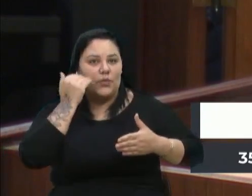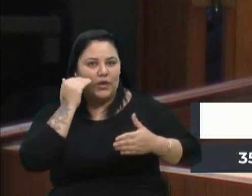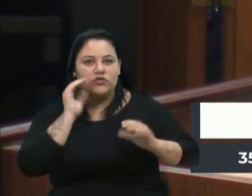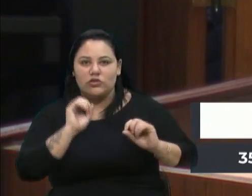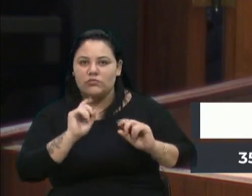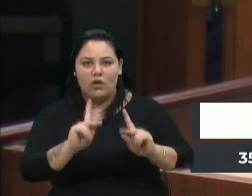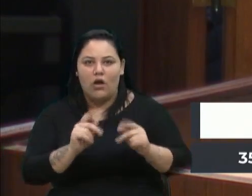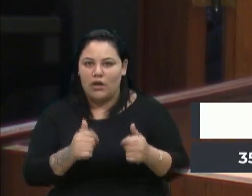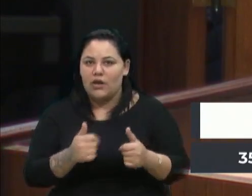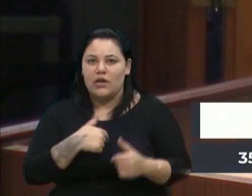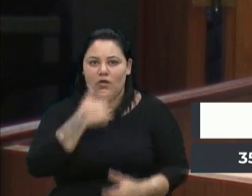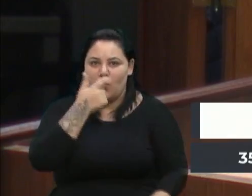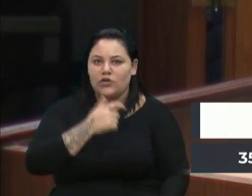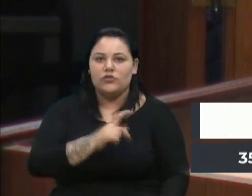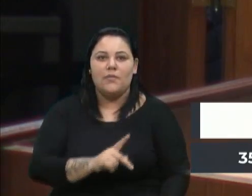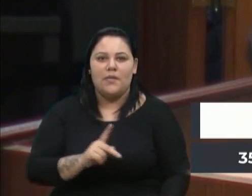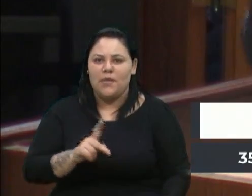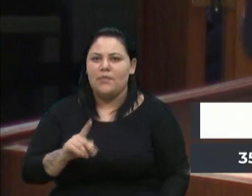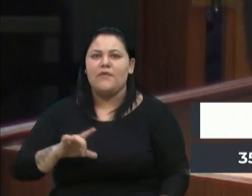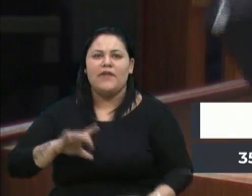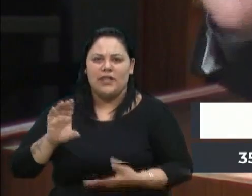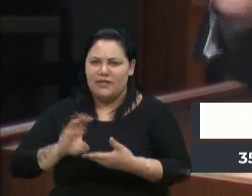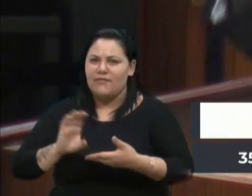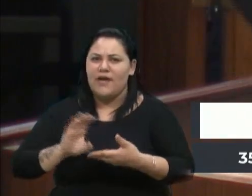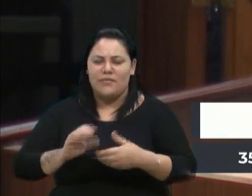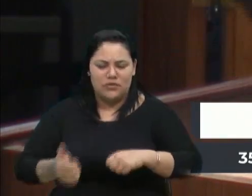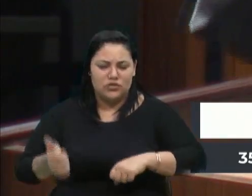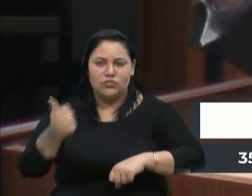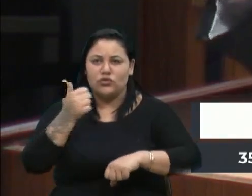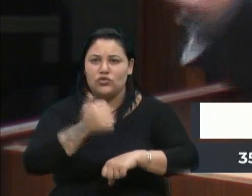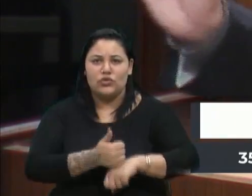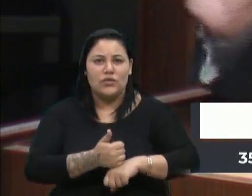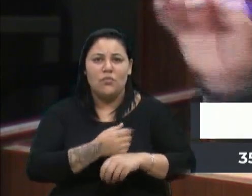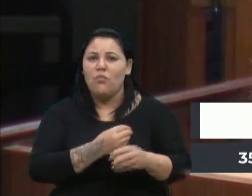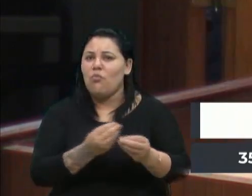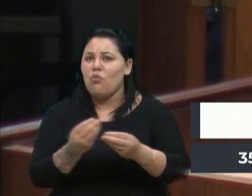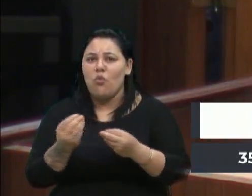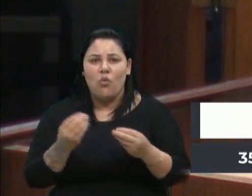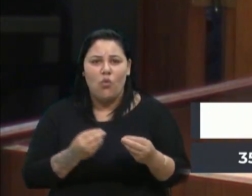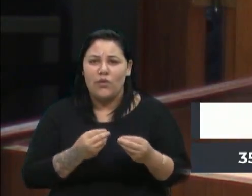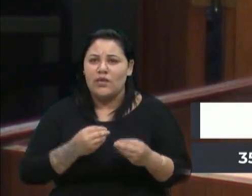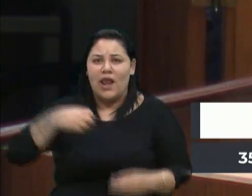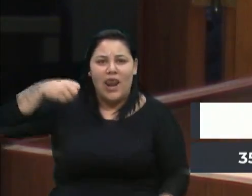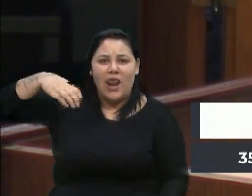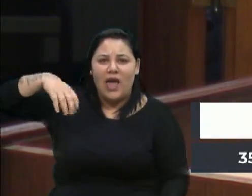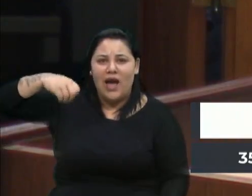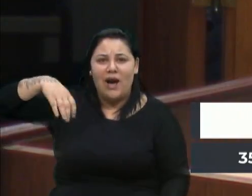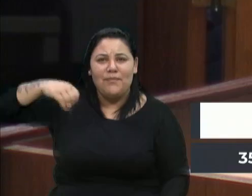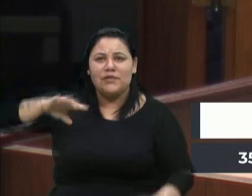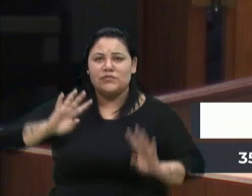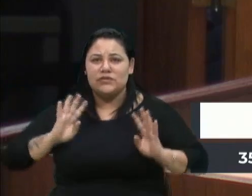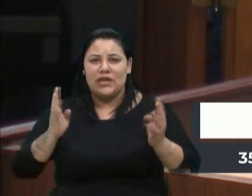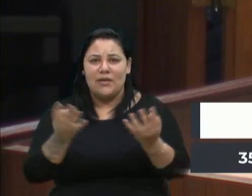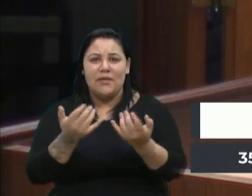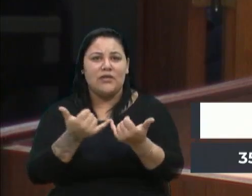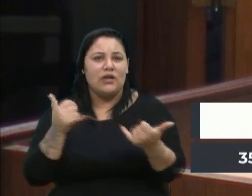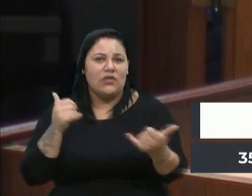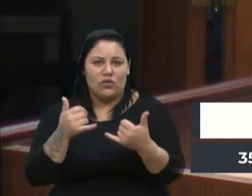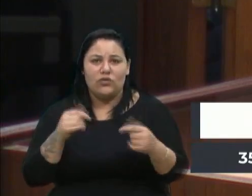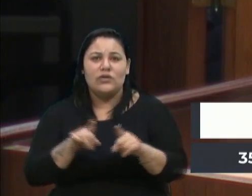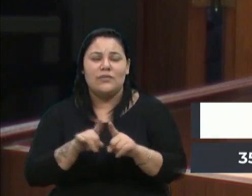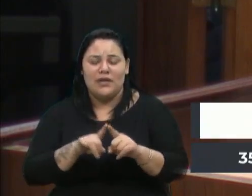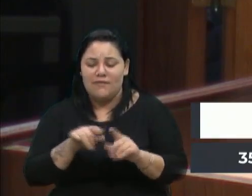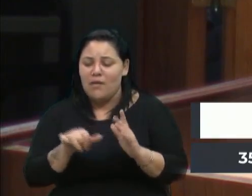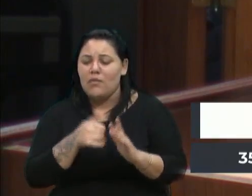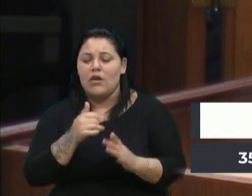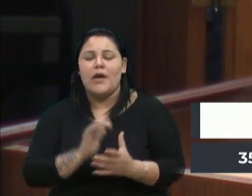Eu acho que a PPP vai ter recursos para substituir milhares de lâmpadas LEDs com cercamento eletrônico, vai melhorar. Eu quero falar